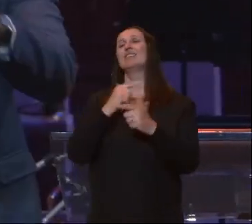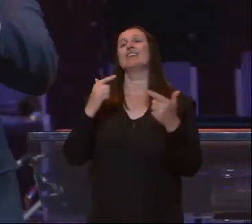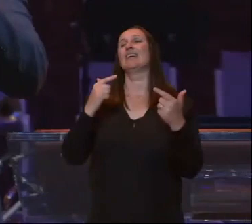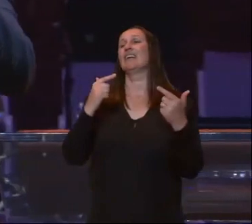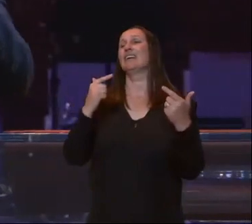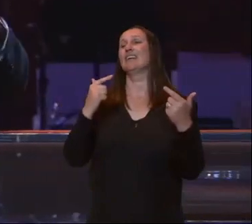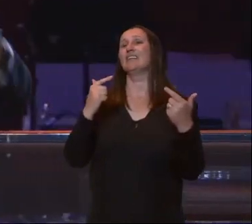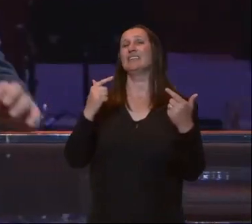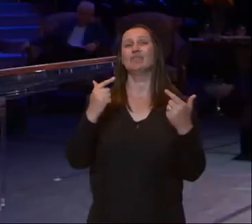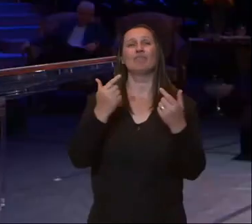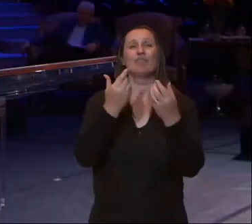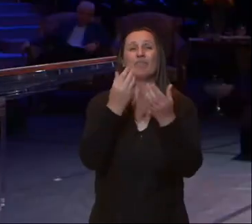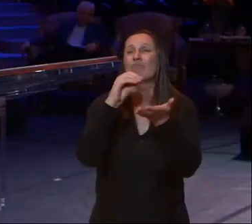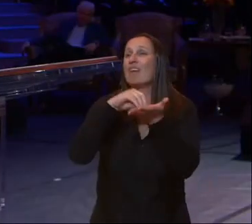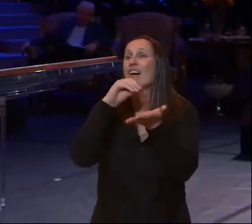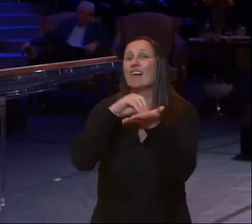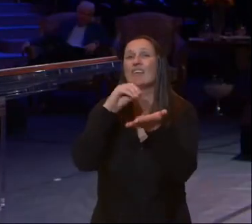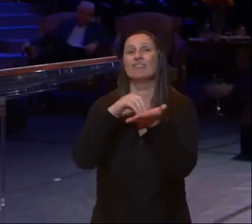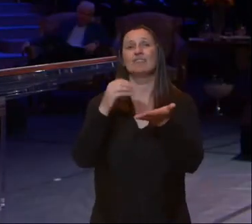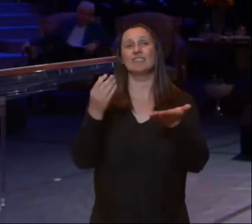Não tem mais recurso.